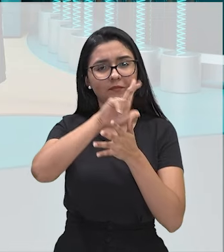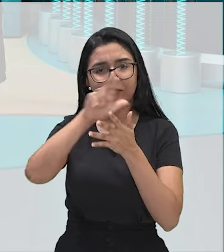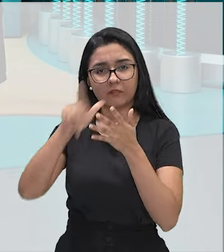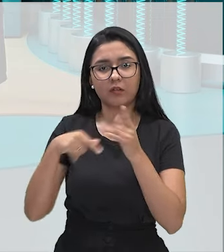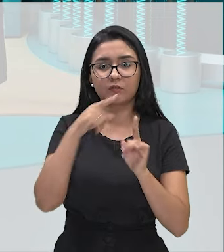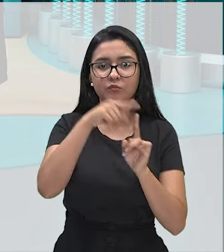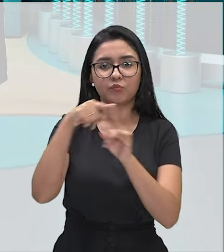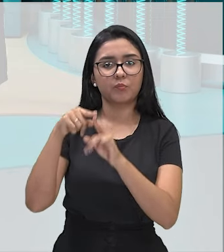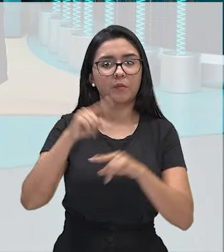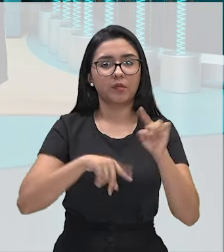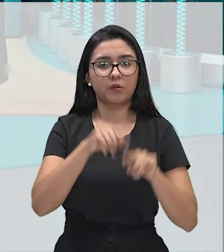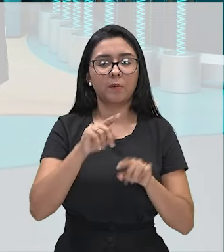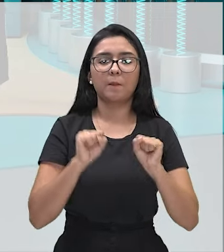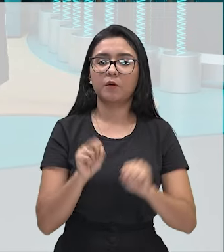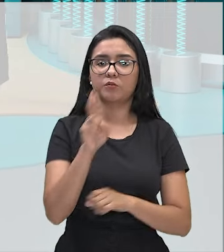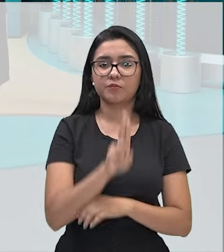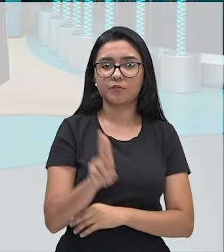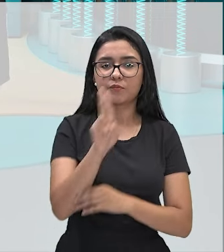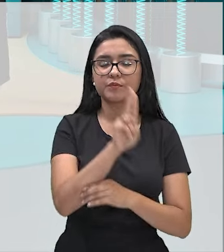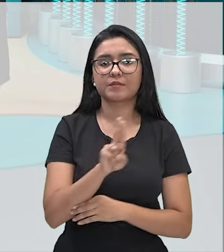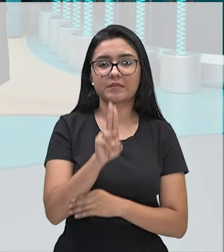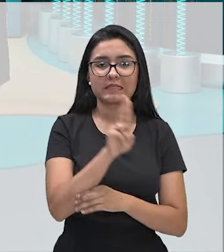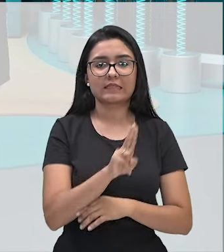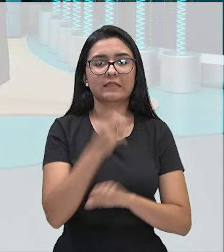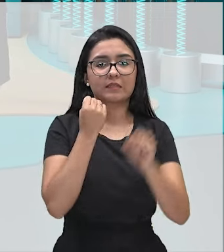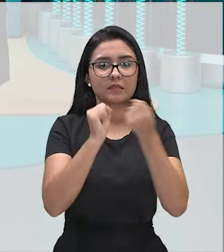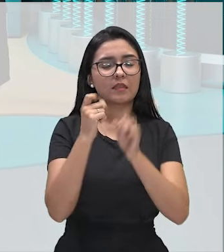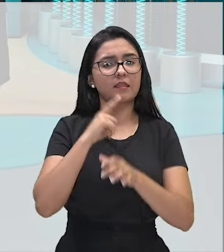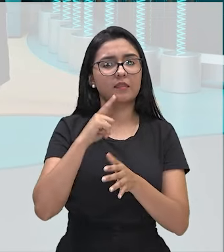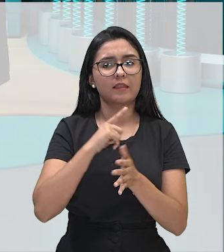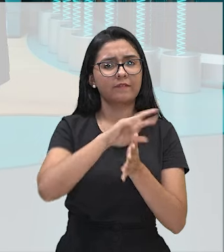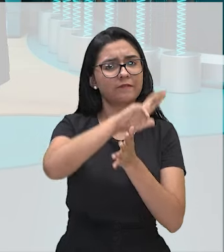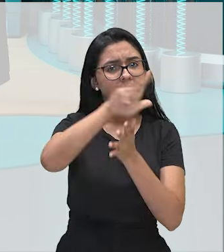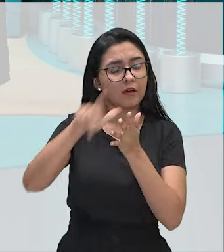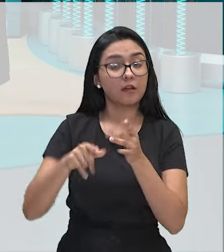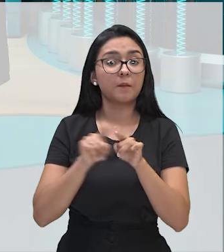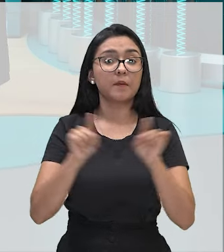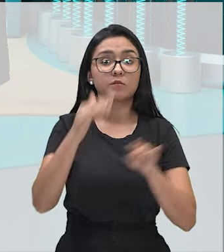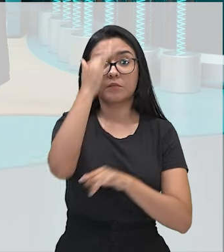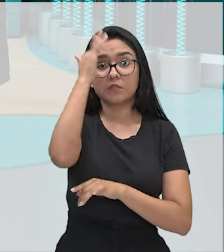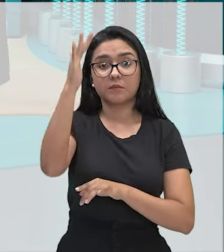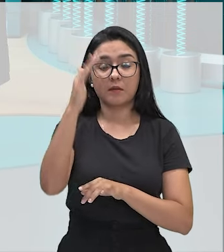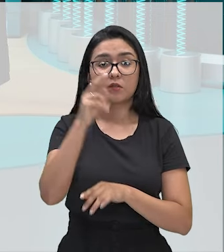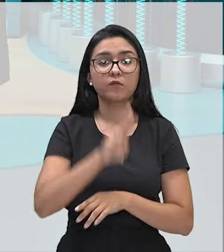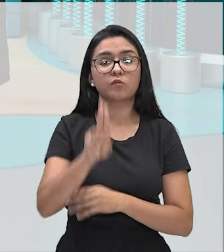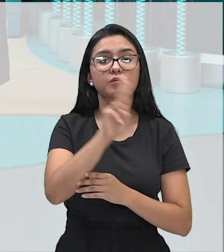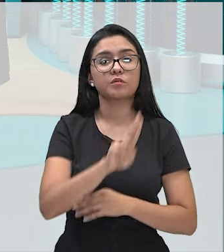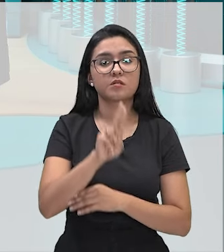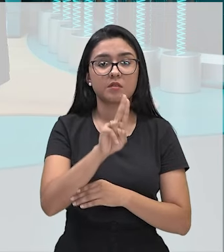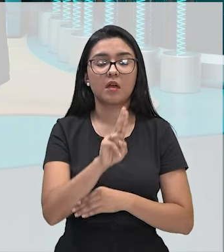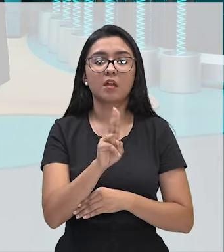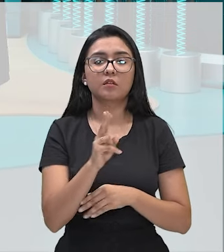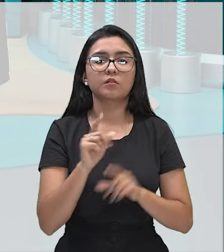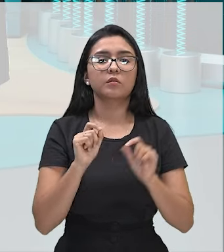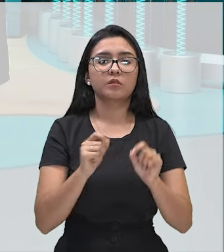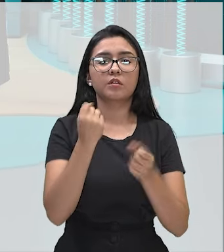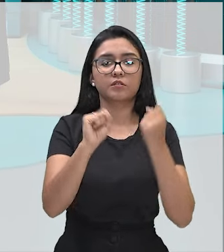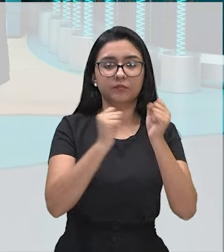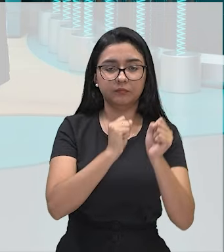eh a respeito desses implementos Existem muitos muito mais mas os principais que são utilizados dentro de uma sessão de